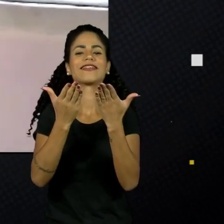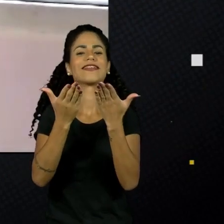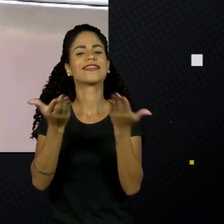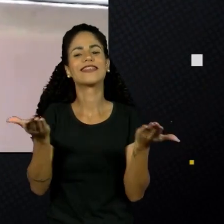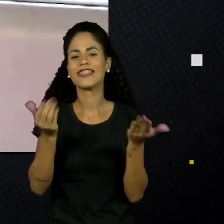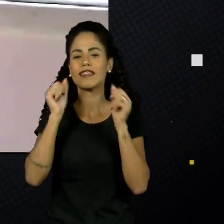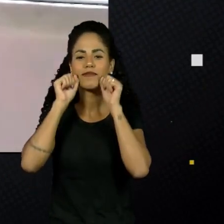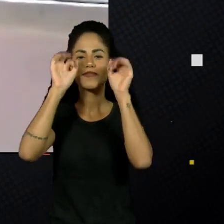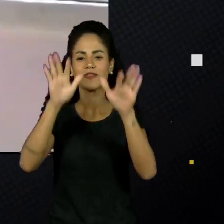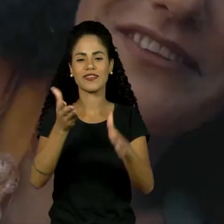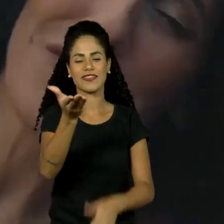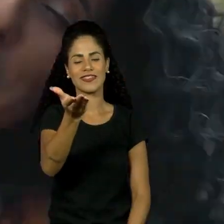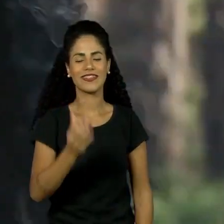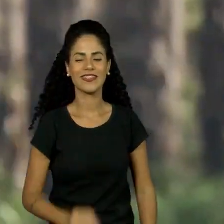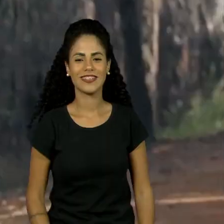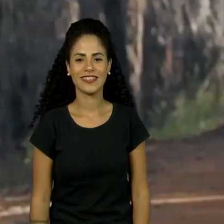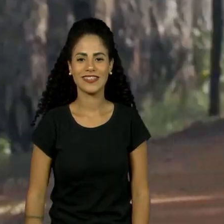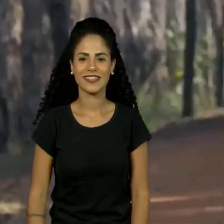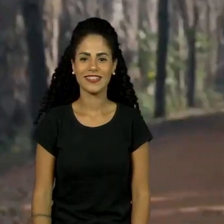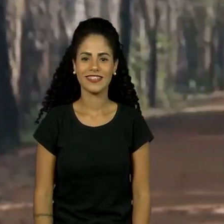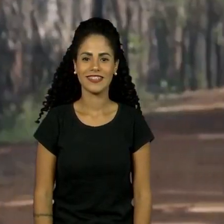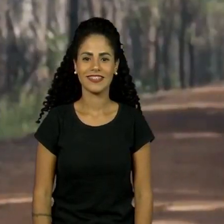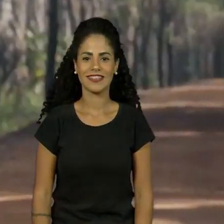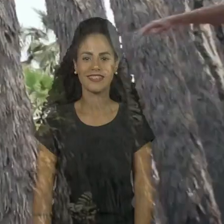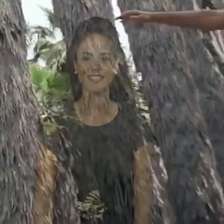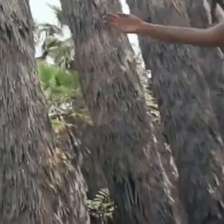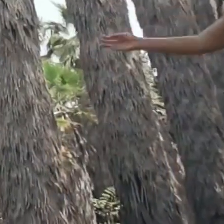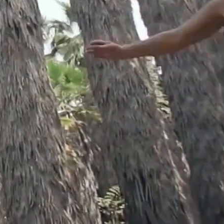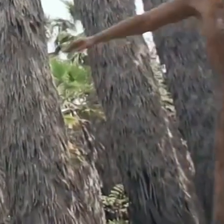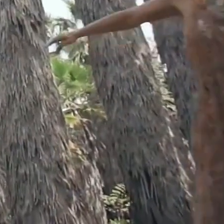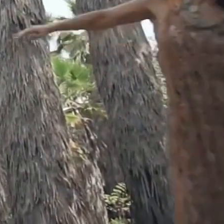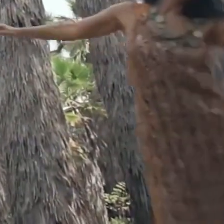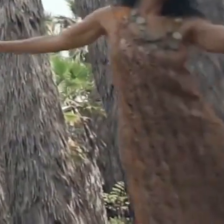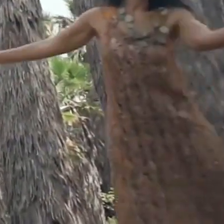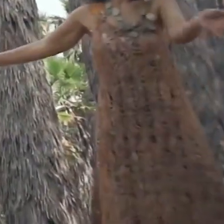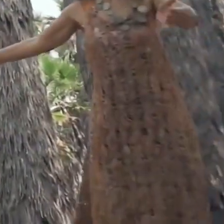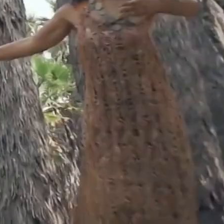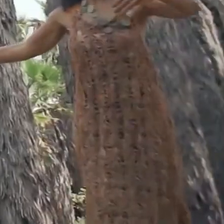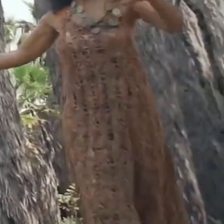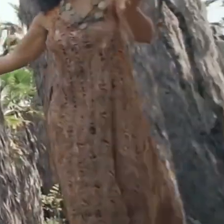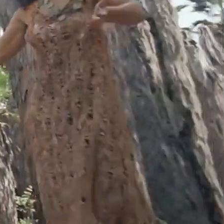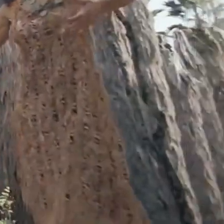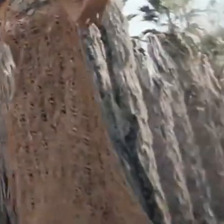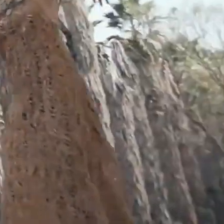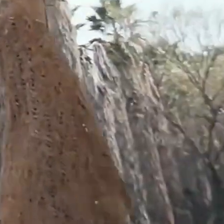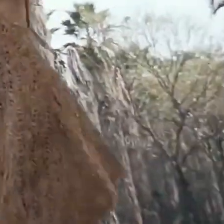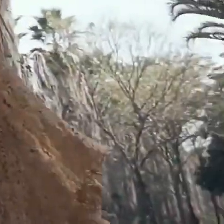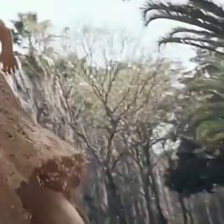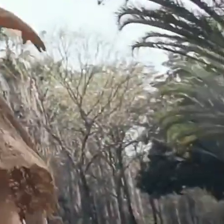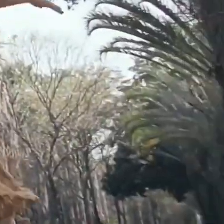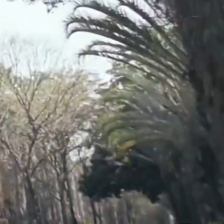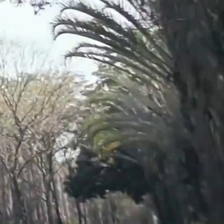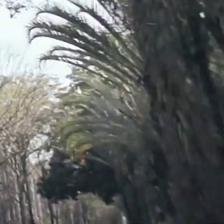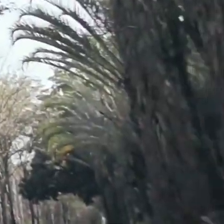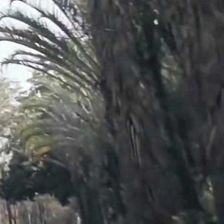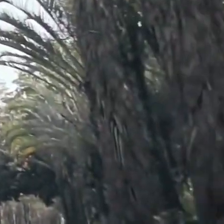Todas as bênçãos. E a noite surgiu com as estrelas. Ela é a flor, ele é